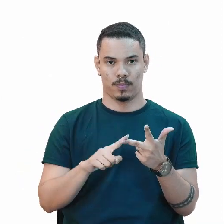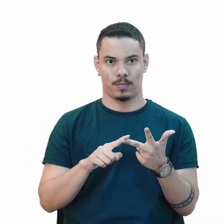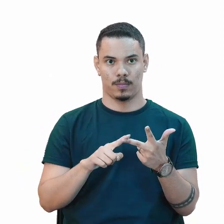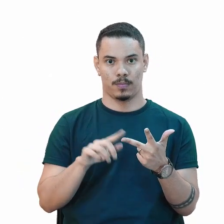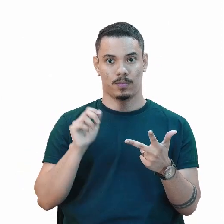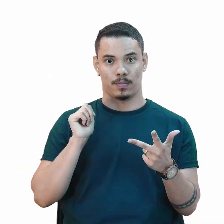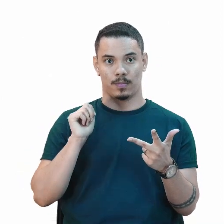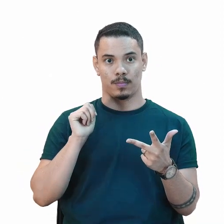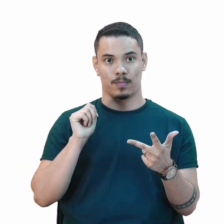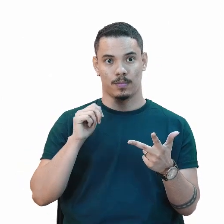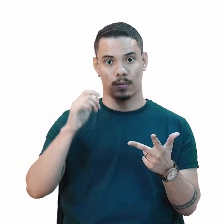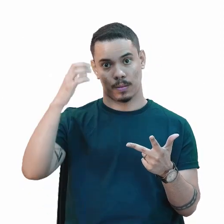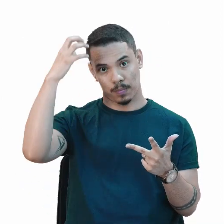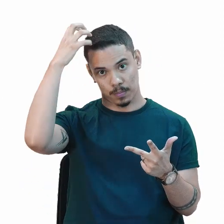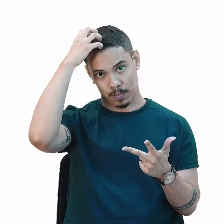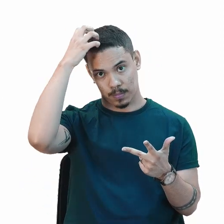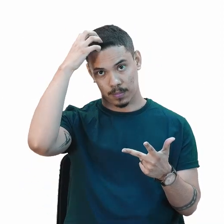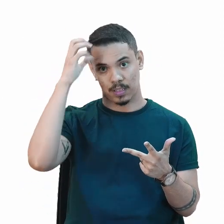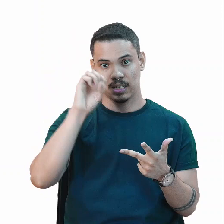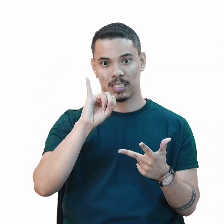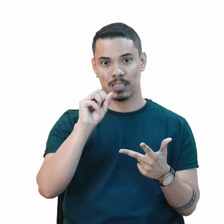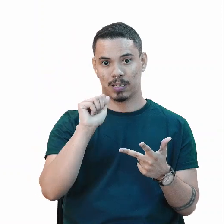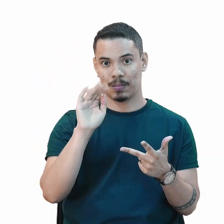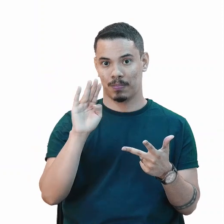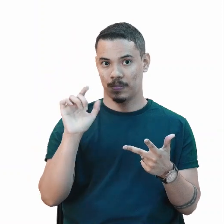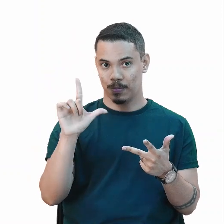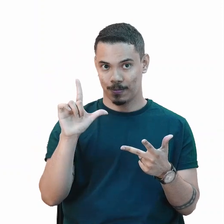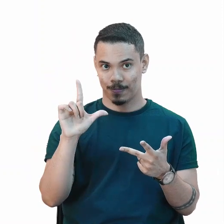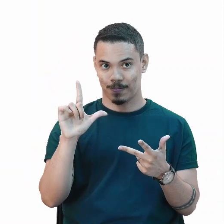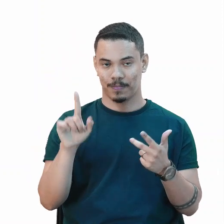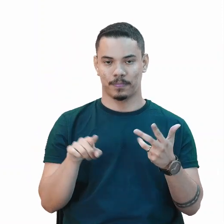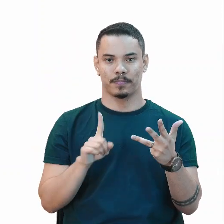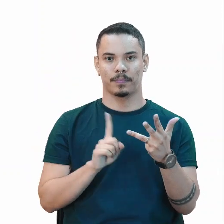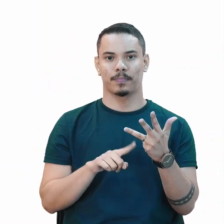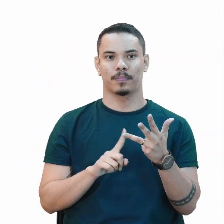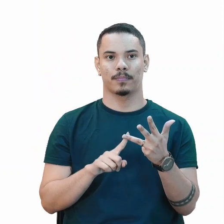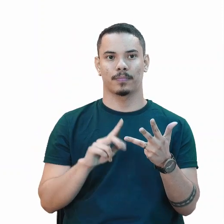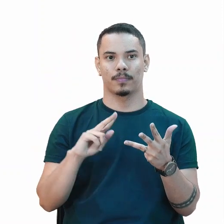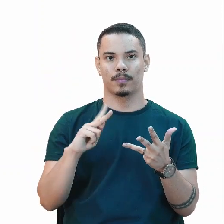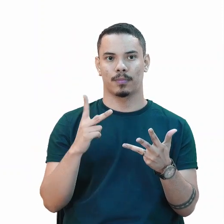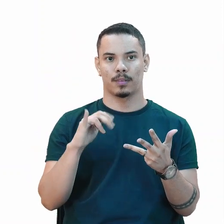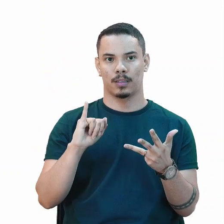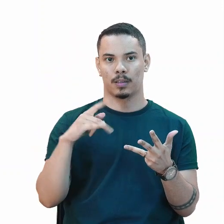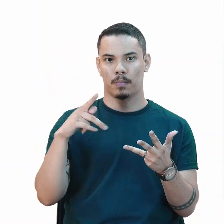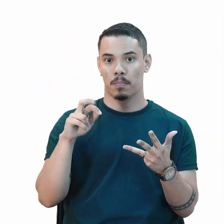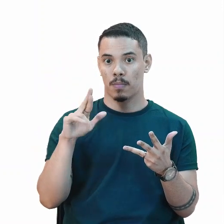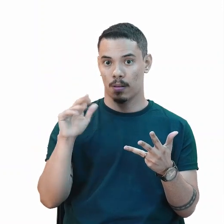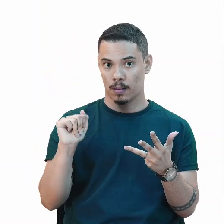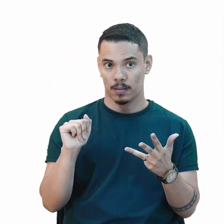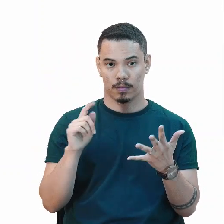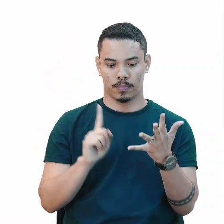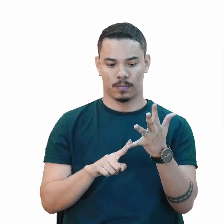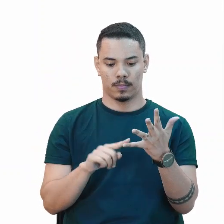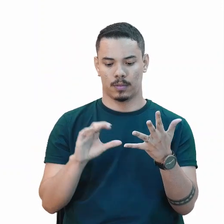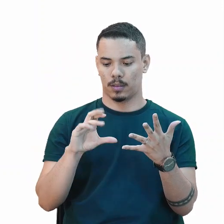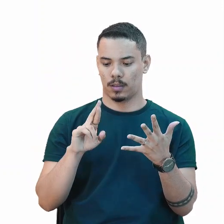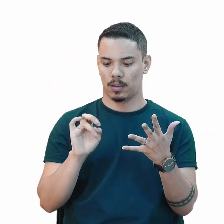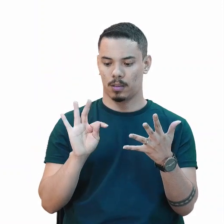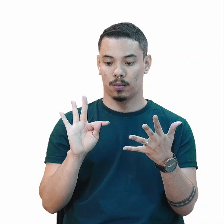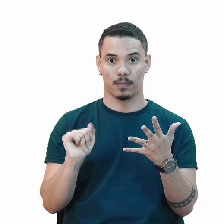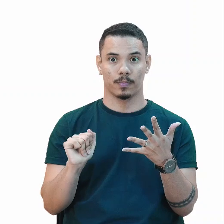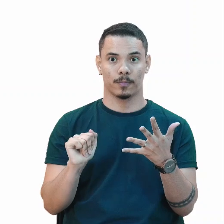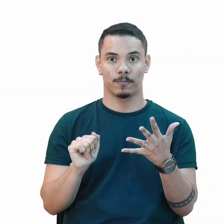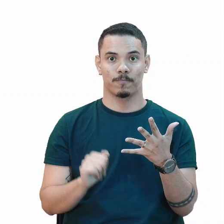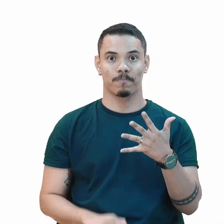C, Princesa Isabel. Alternativa D, Hipárquia, ou seria a alternativa E,